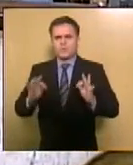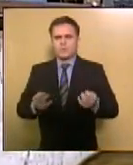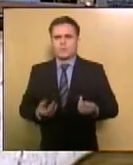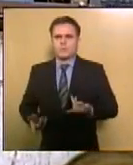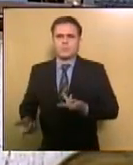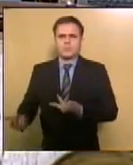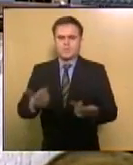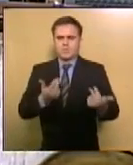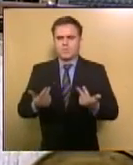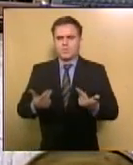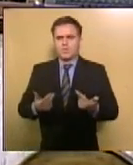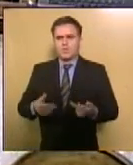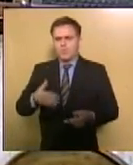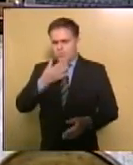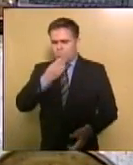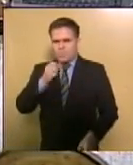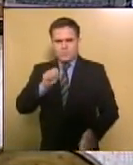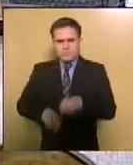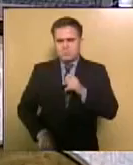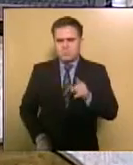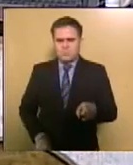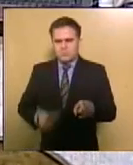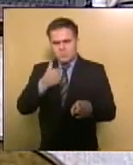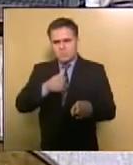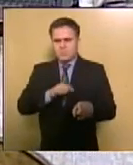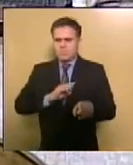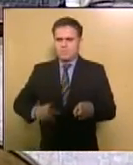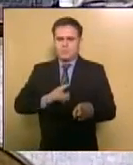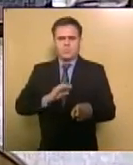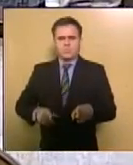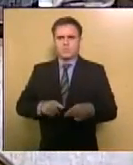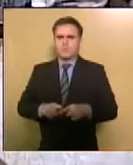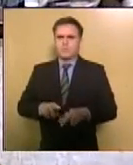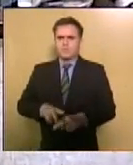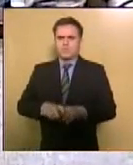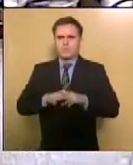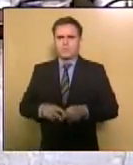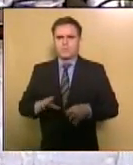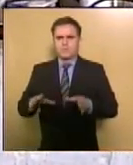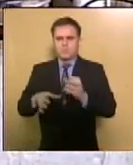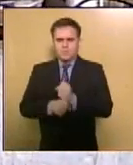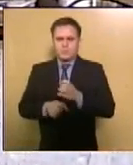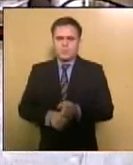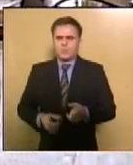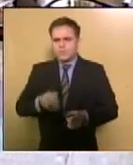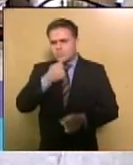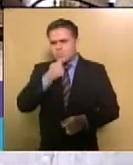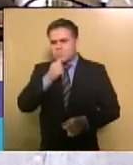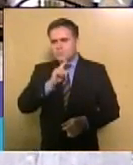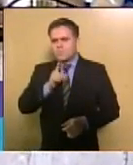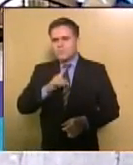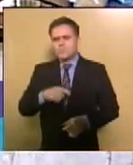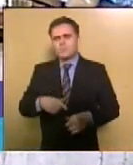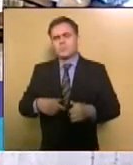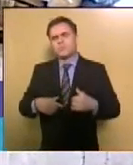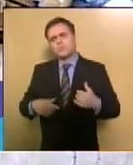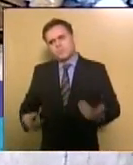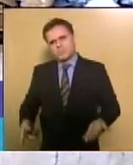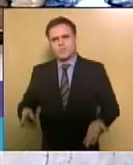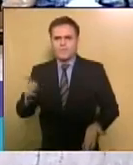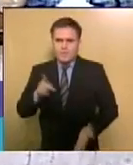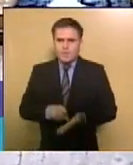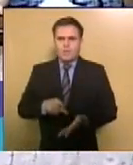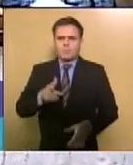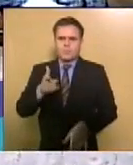são feminicídios a legislação de feminicídio ainda é recente então o Brasil ainda não tem esse acúmulo a gente ainda não sabe quantos feminicídios de fato